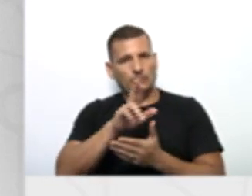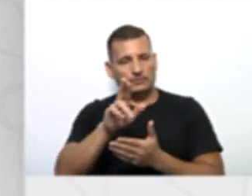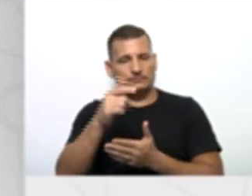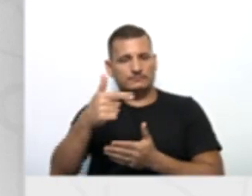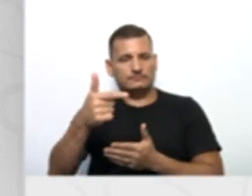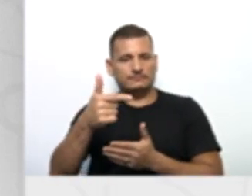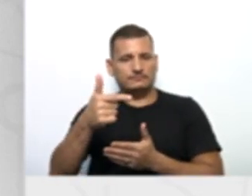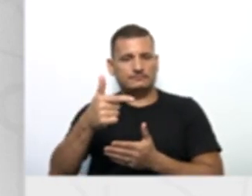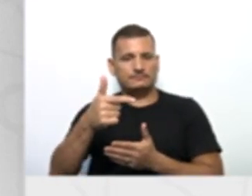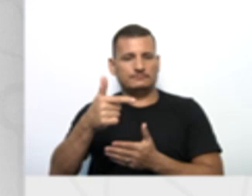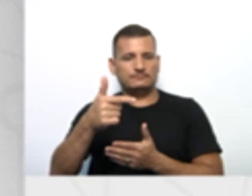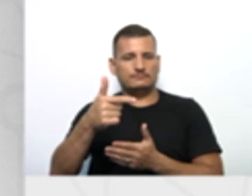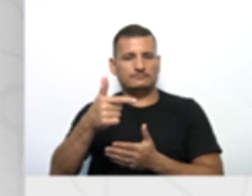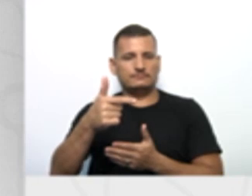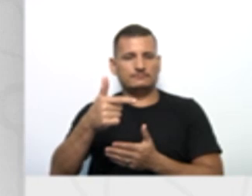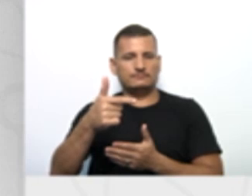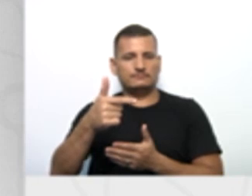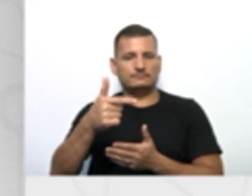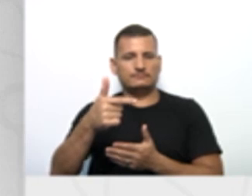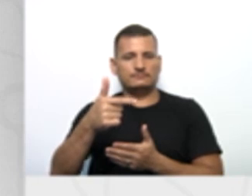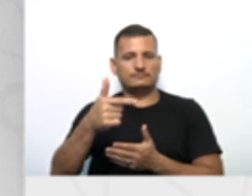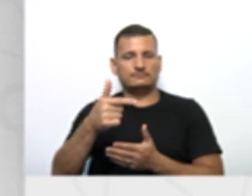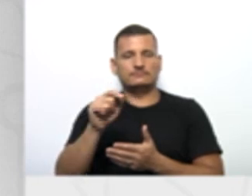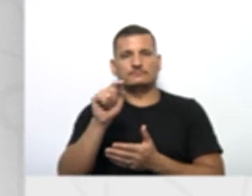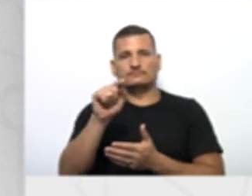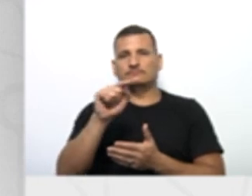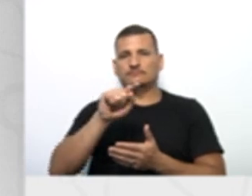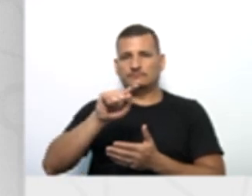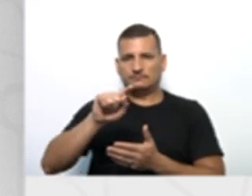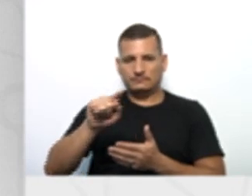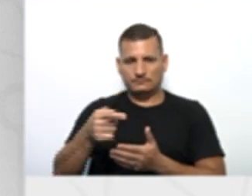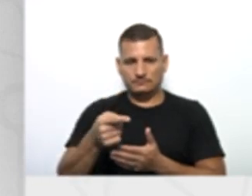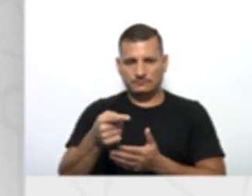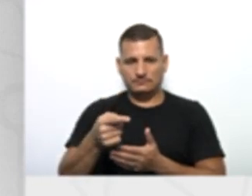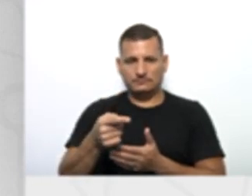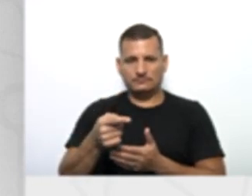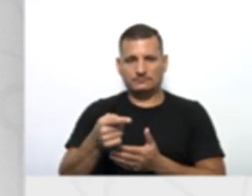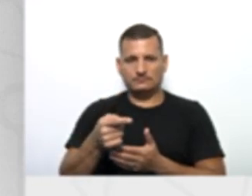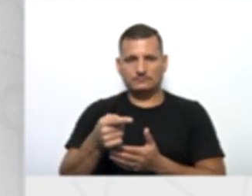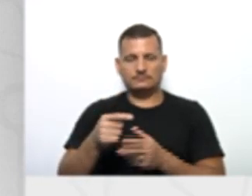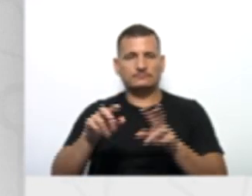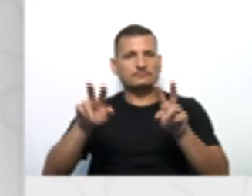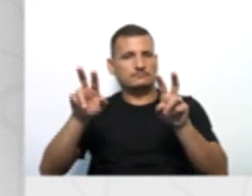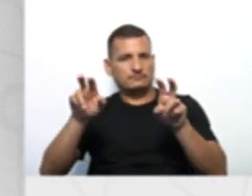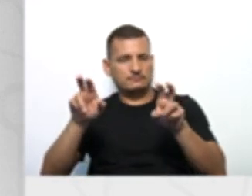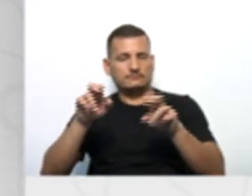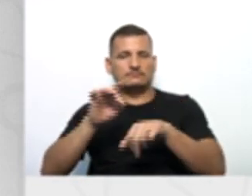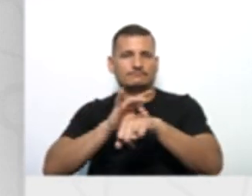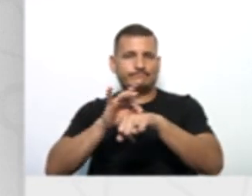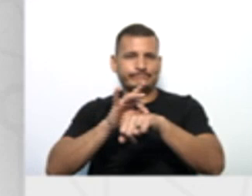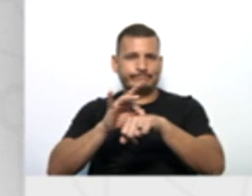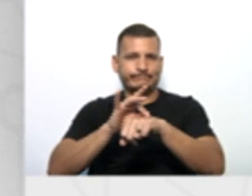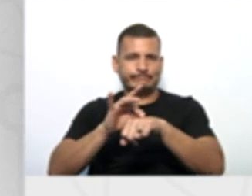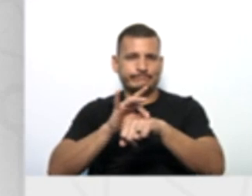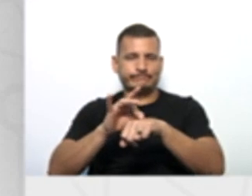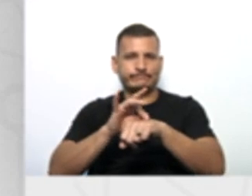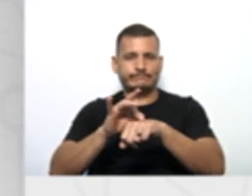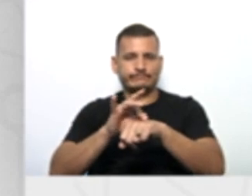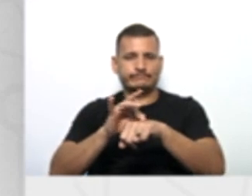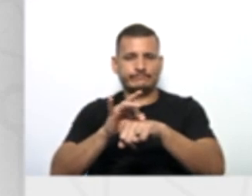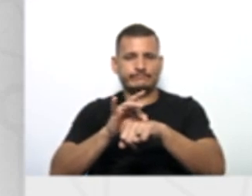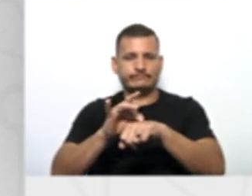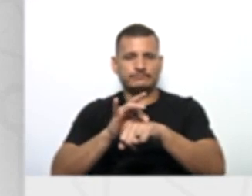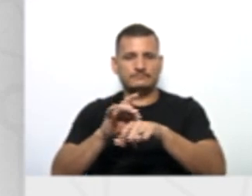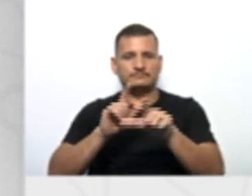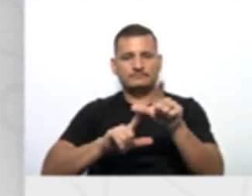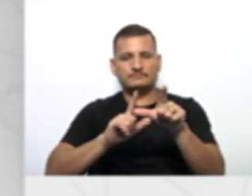separado por uma vírgula, o nome, ponto e vírgula, o título em negrito,